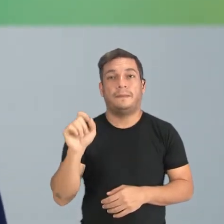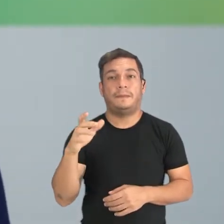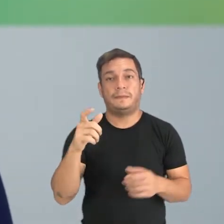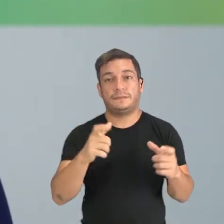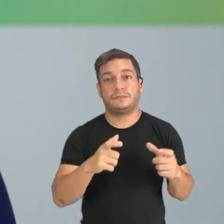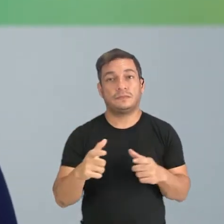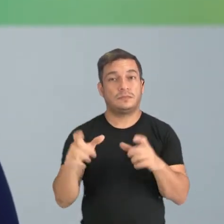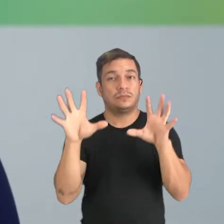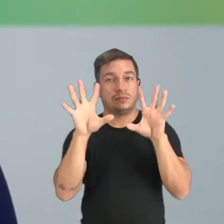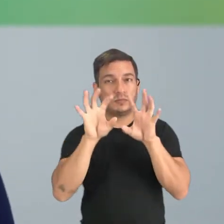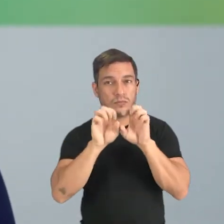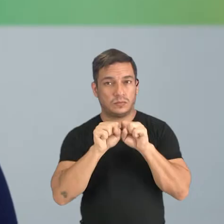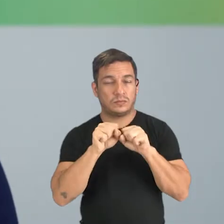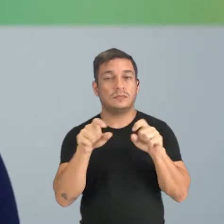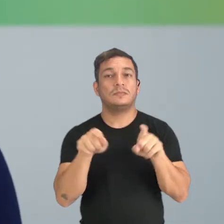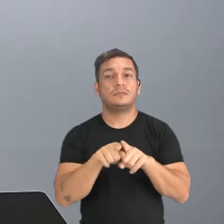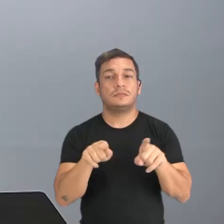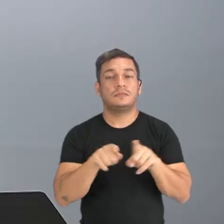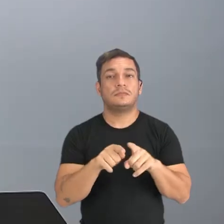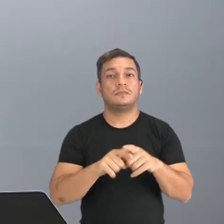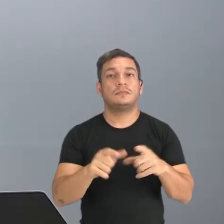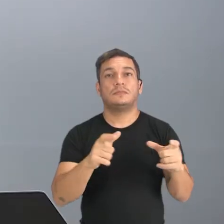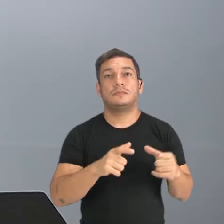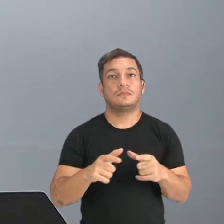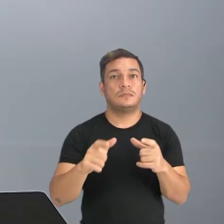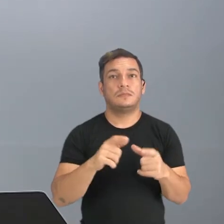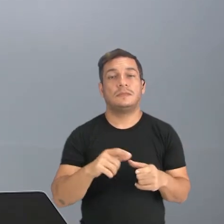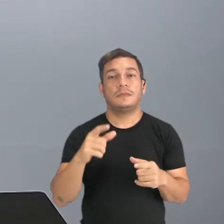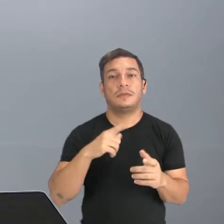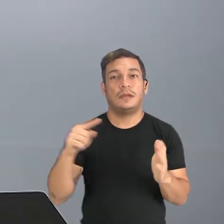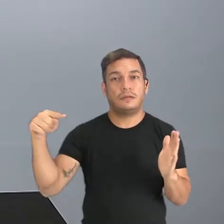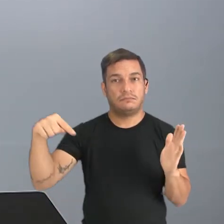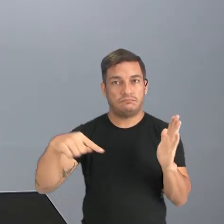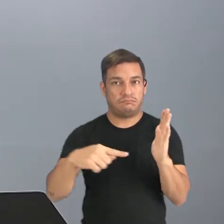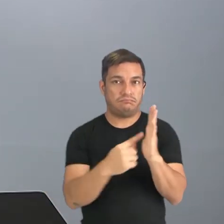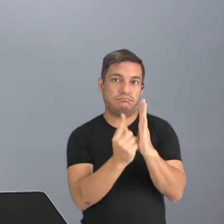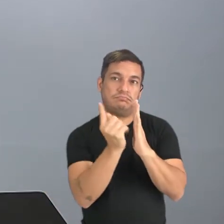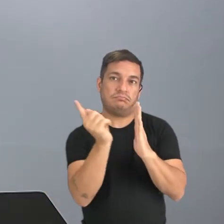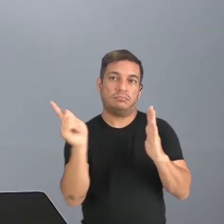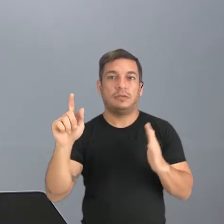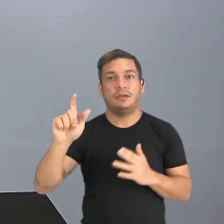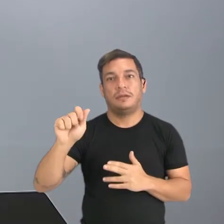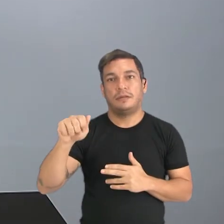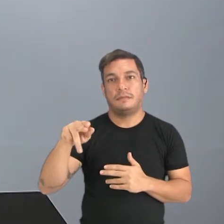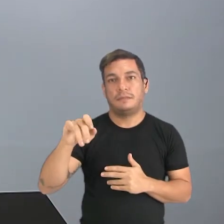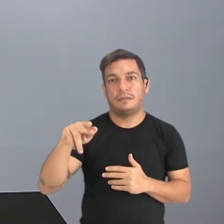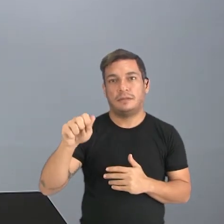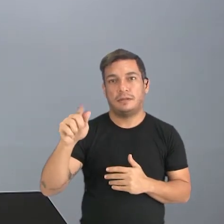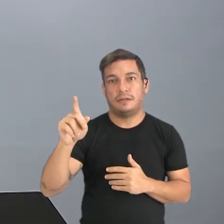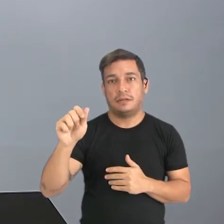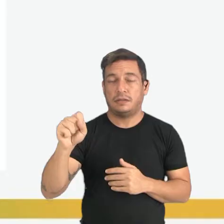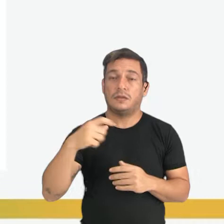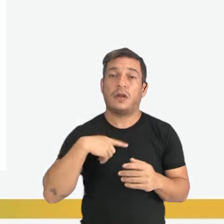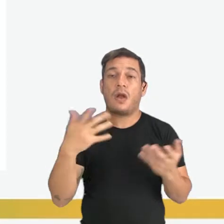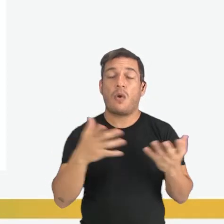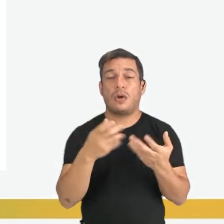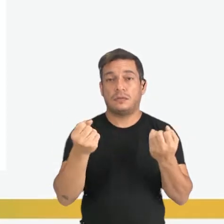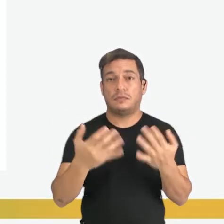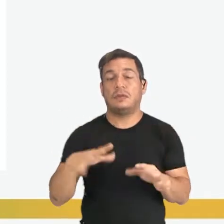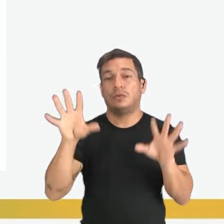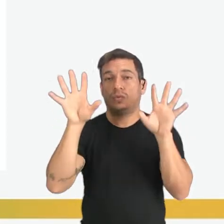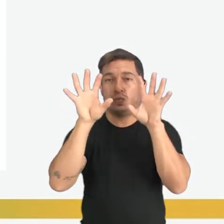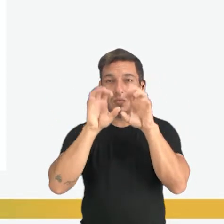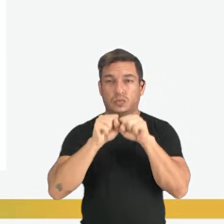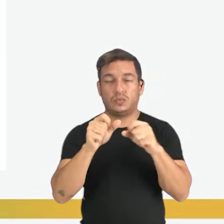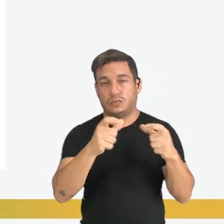superfícies escuras e em superfícies laminadas. Mas vamos falar primeiro das superfícies escuras. Nas